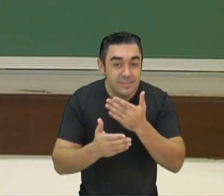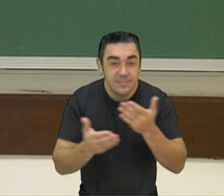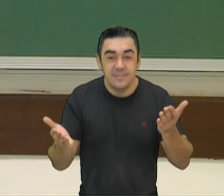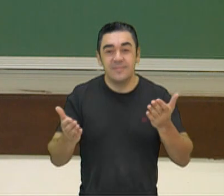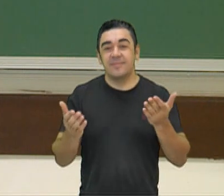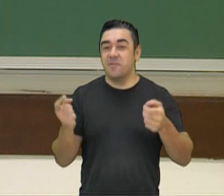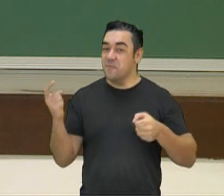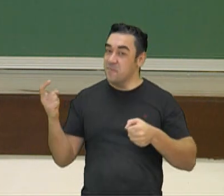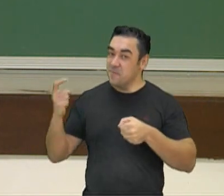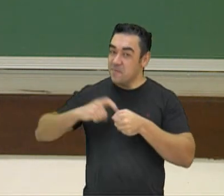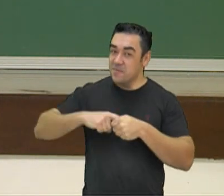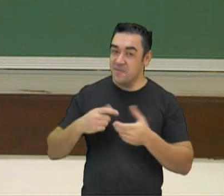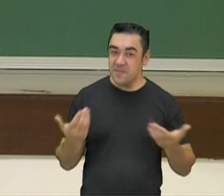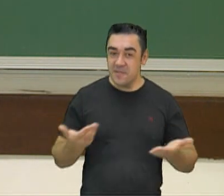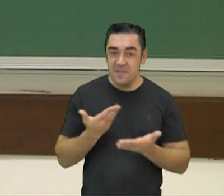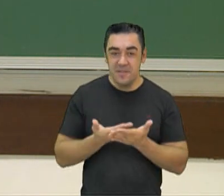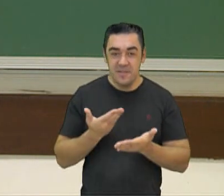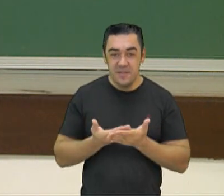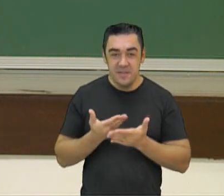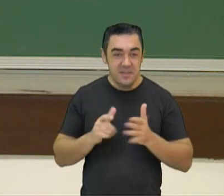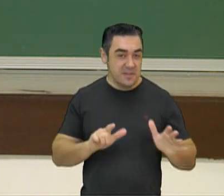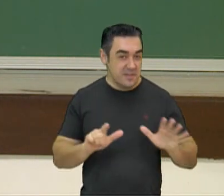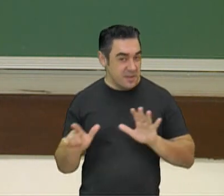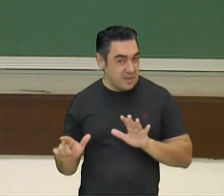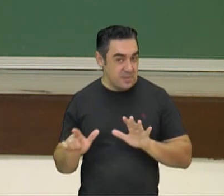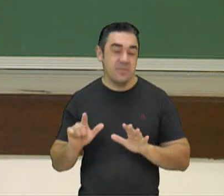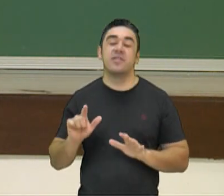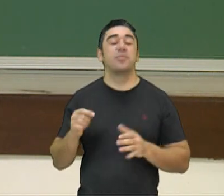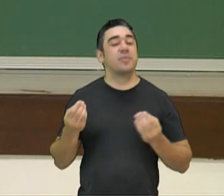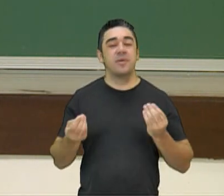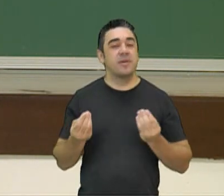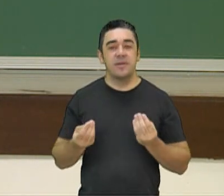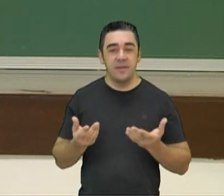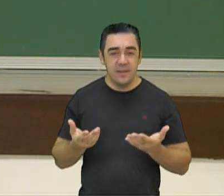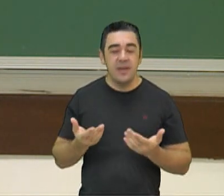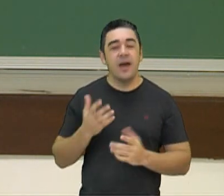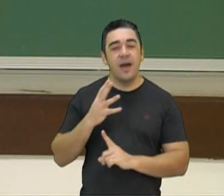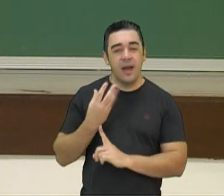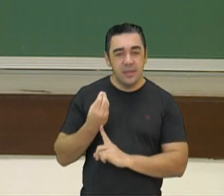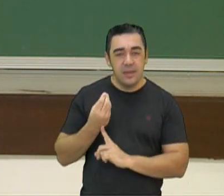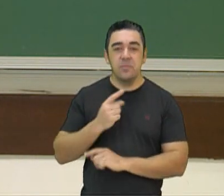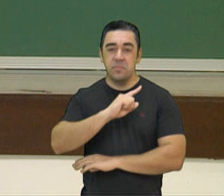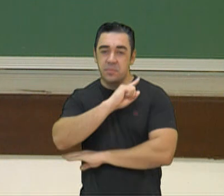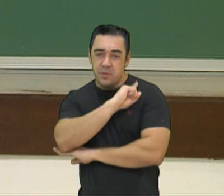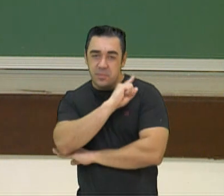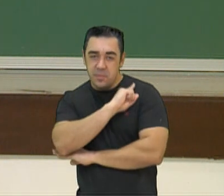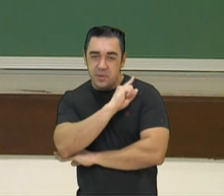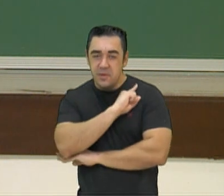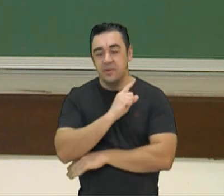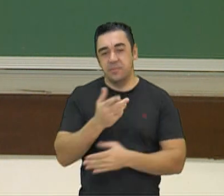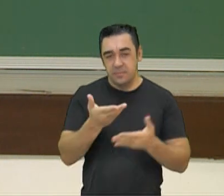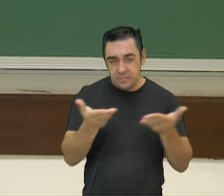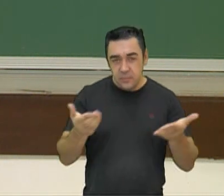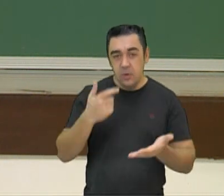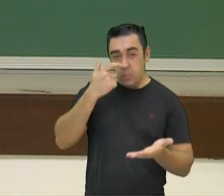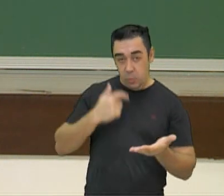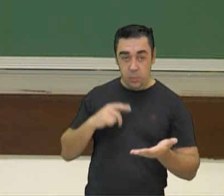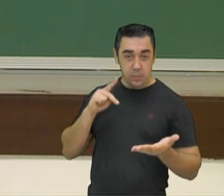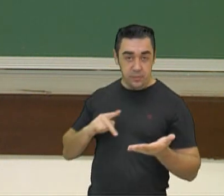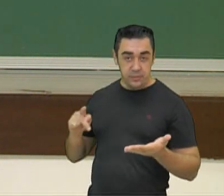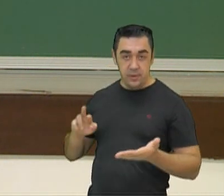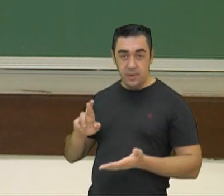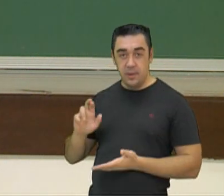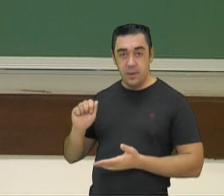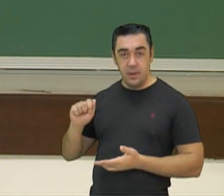Olá! Voltei com a nossa aula dessa semana de arte, primeiro ano do ensino médio. Eu sou a professora